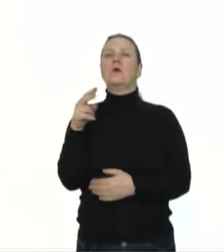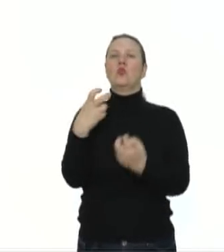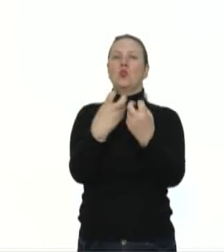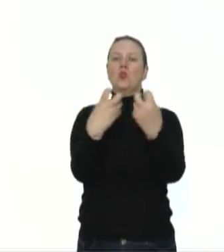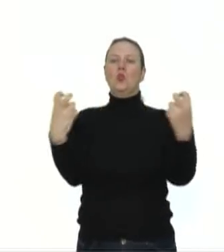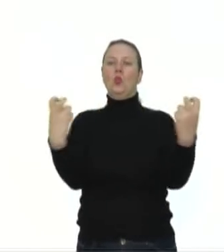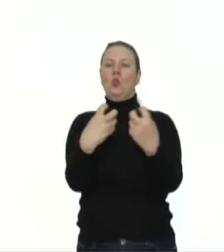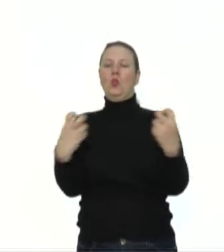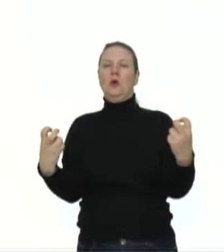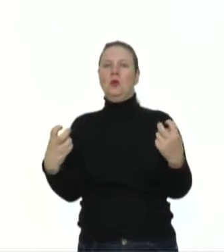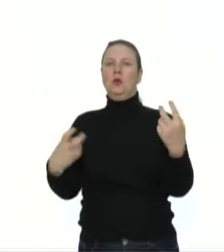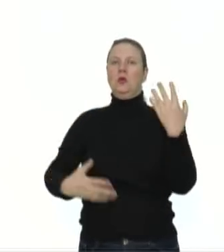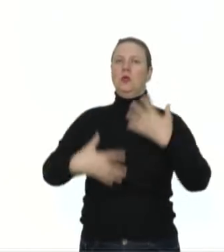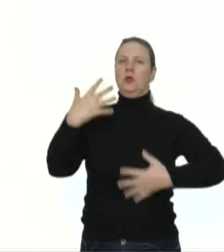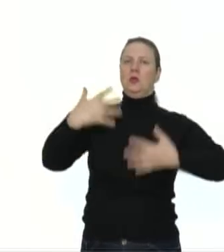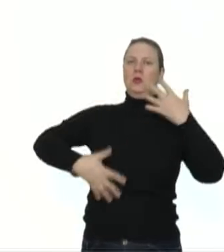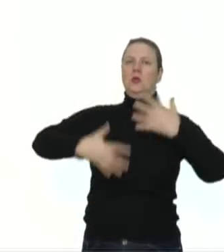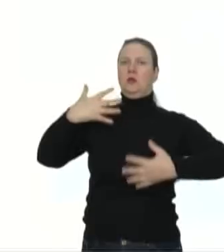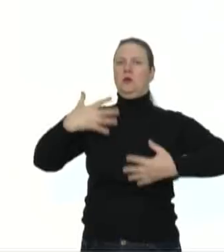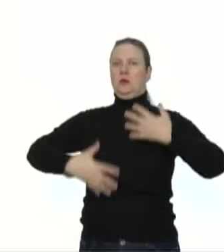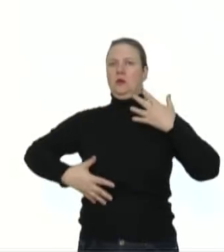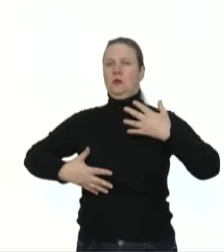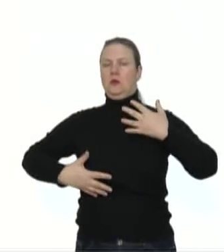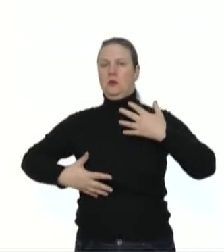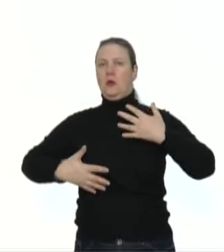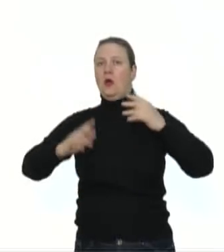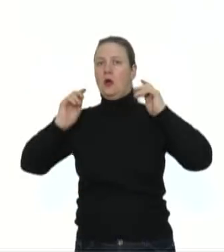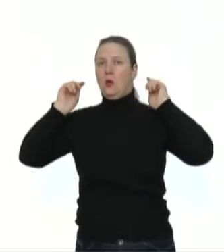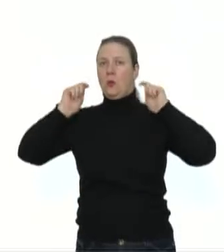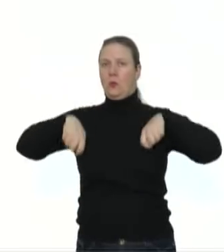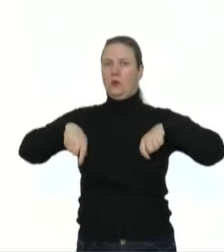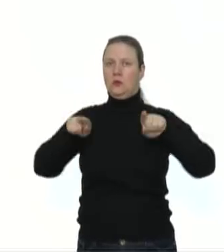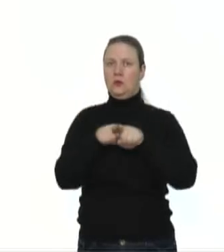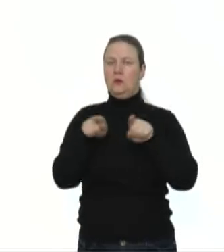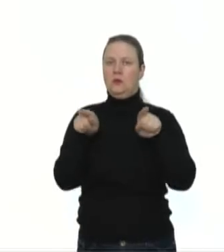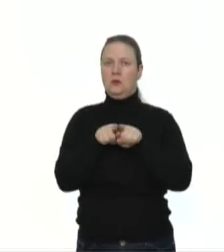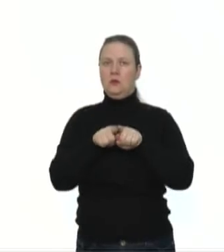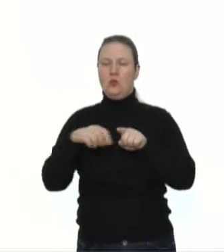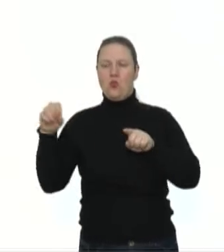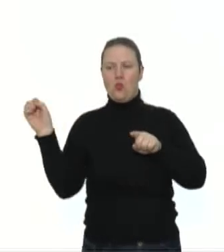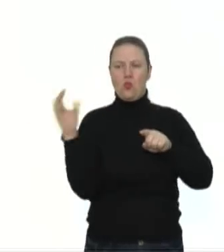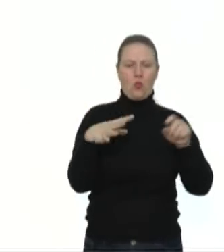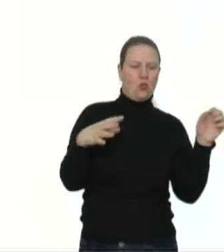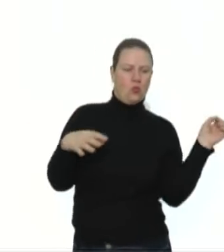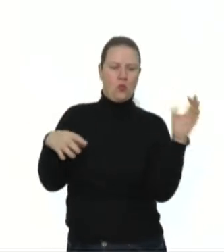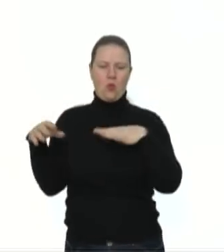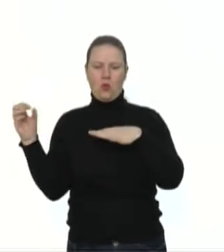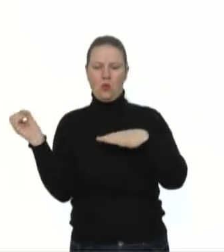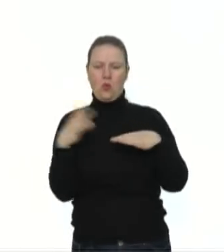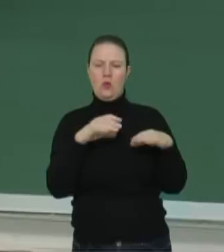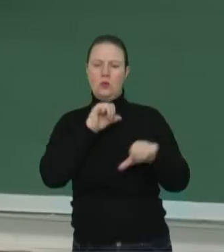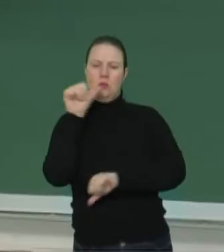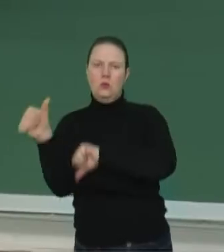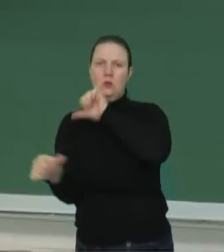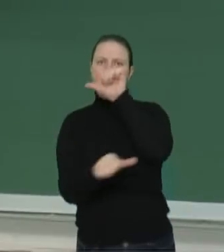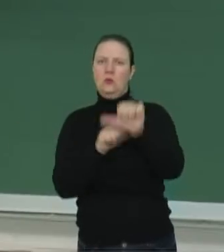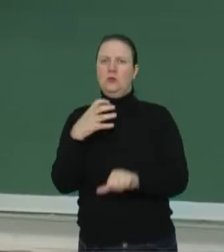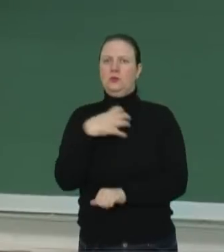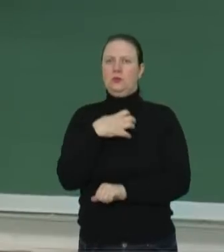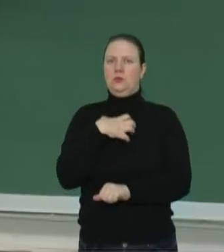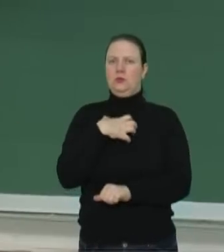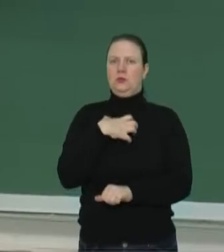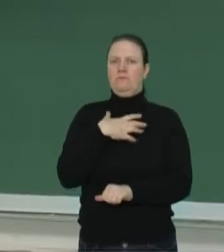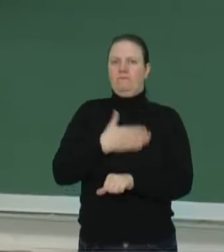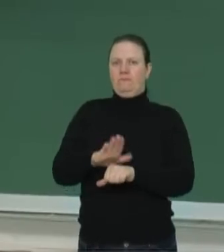mezaninos interferissem nos arremessos. Isso possibilitou também os rebotes, alterando o modo de jogo. Hoje é muito